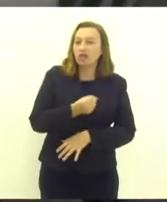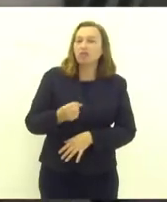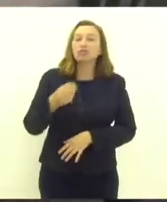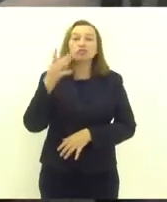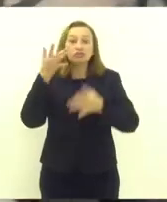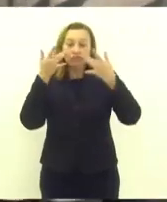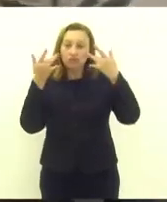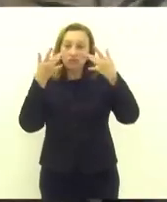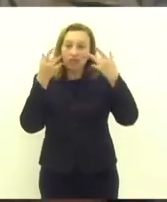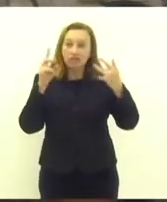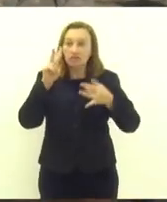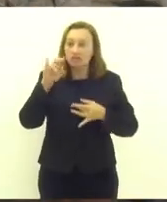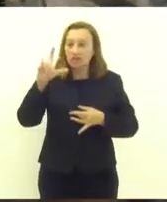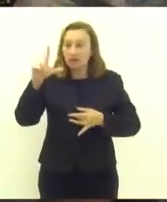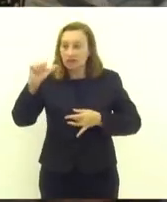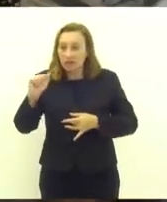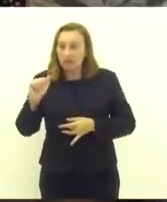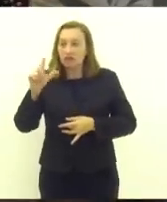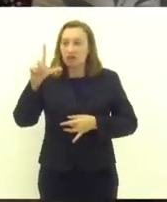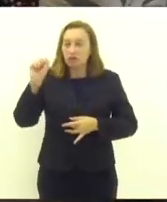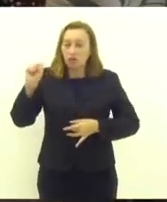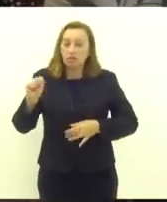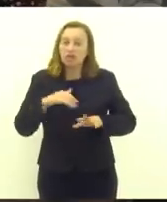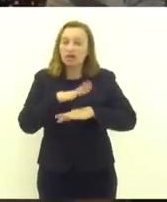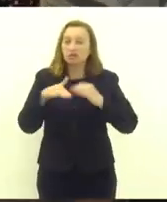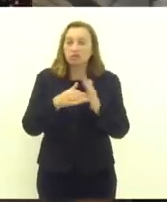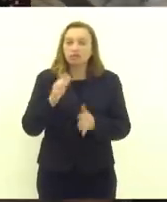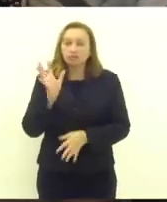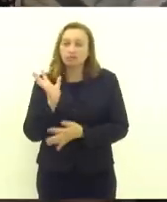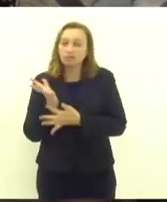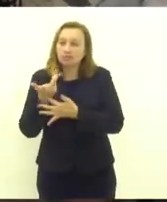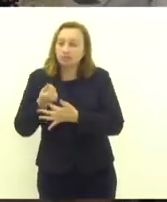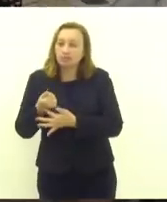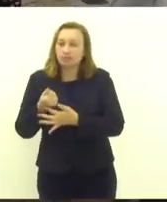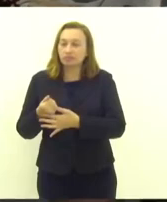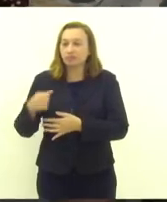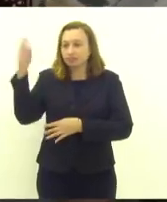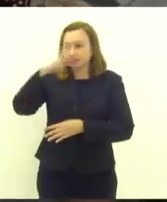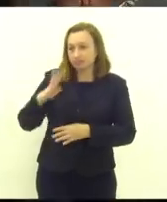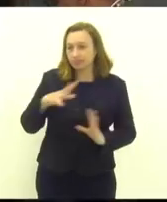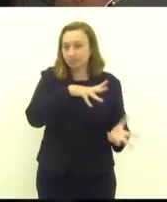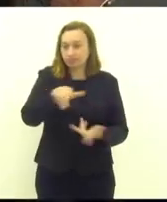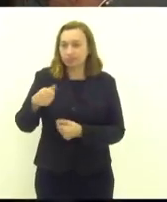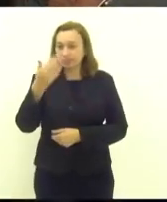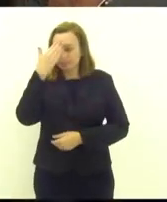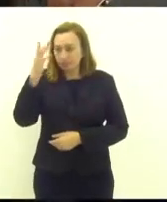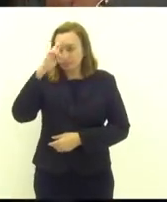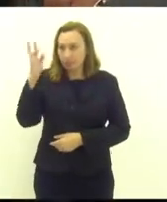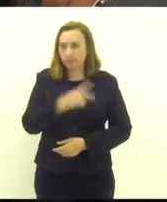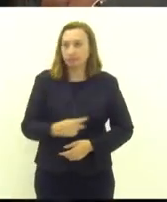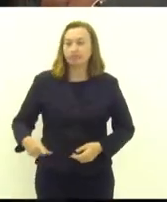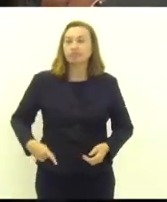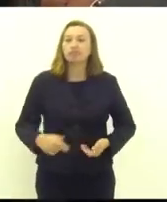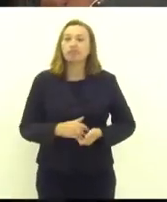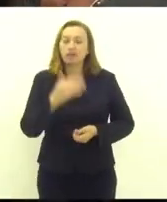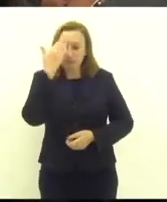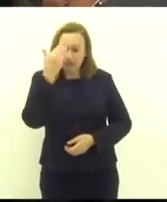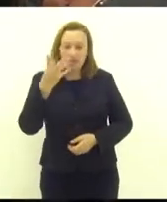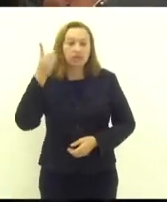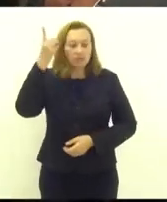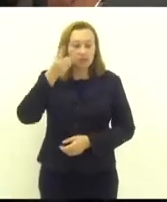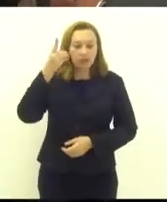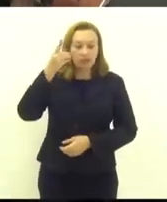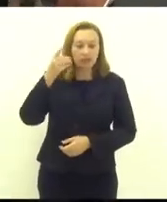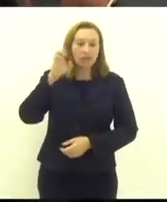minha homenagem minha gratidão a todos e todos os artistas do Brasil e do mundo obrigada presidente Obrigado deputada